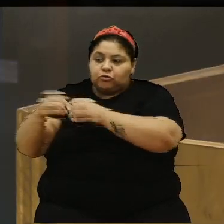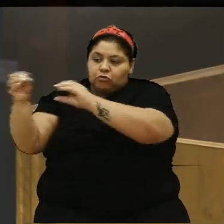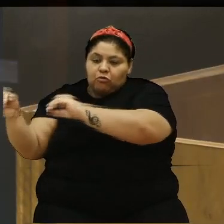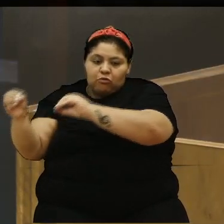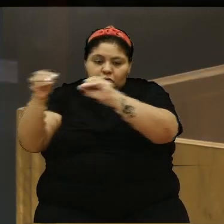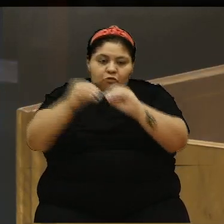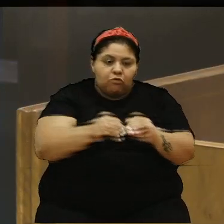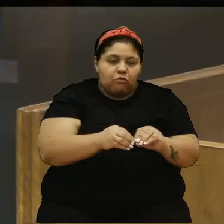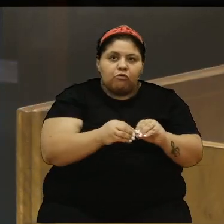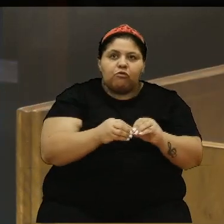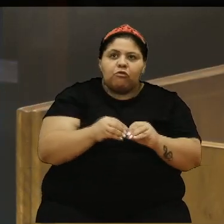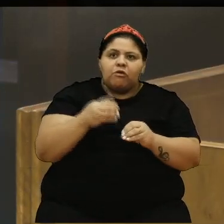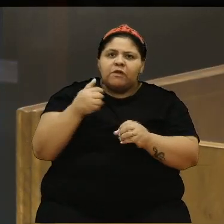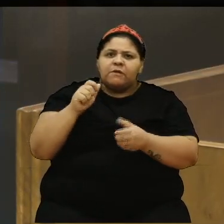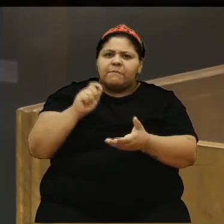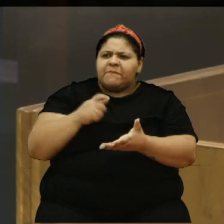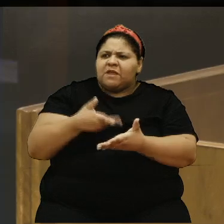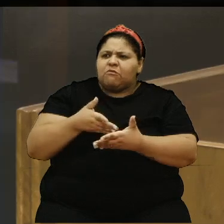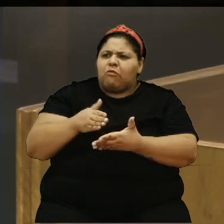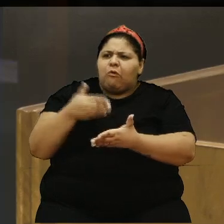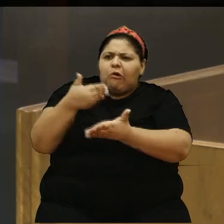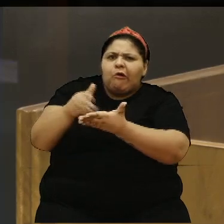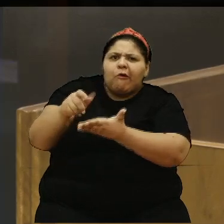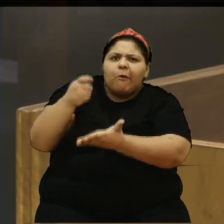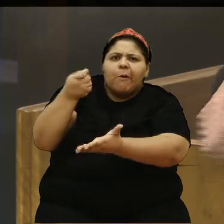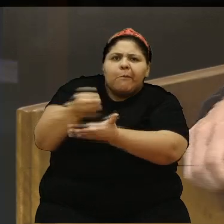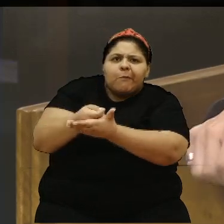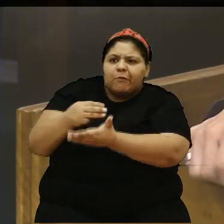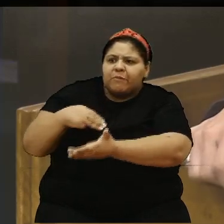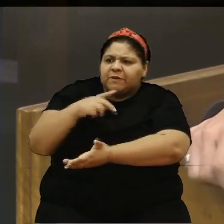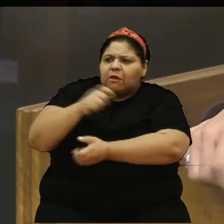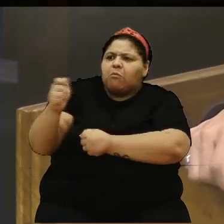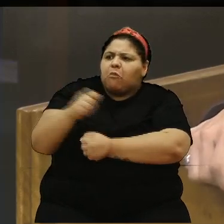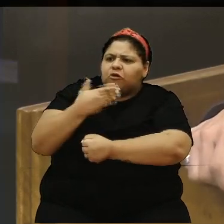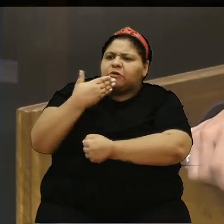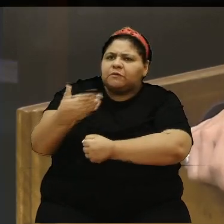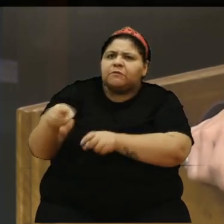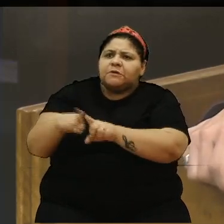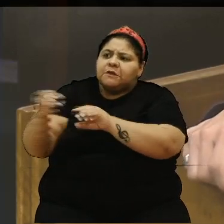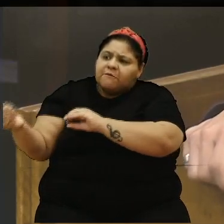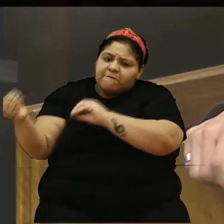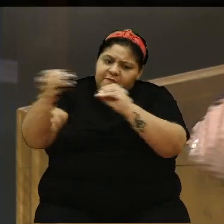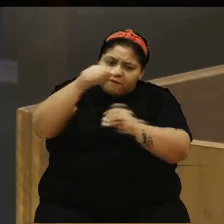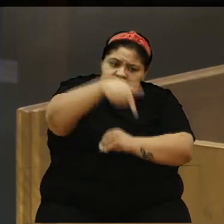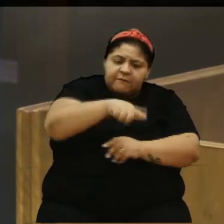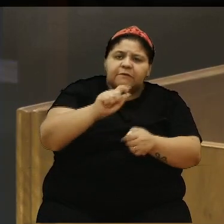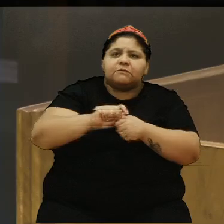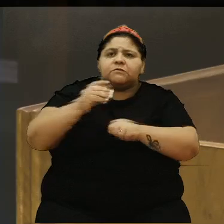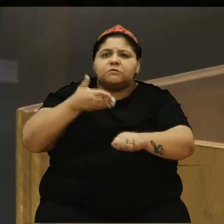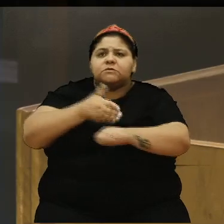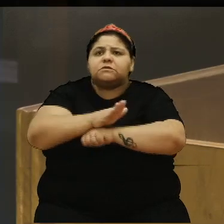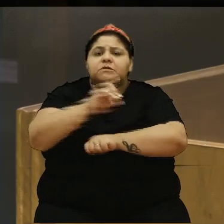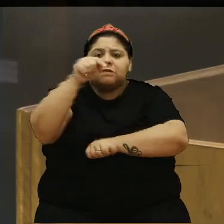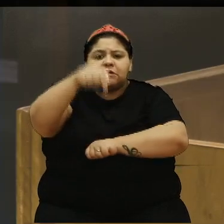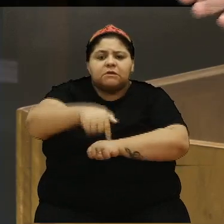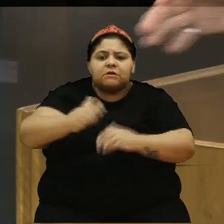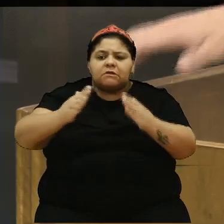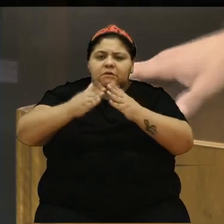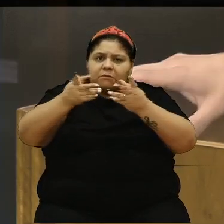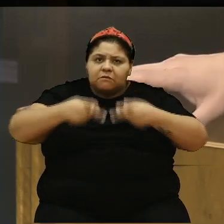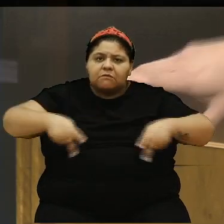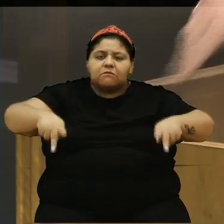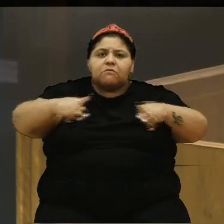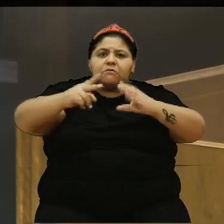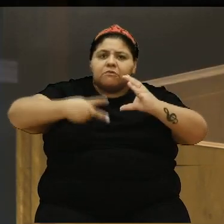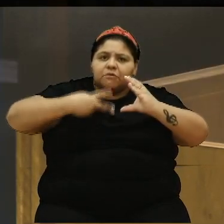tipo intimado, nem que o Ministério Público possa interferir, mas que eles venham fazer parte aqui, aqui é a Casa do Povo, é a Câmara